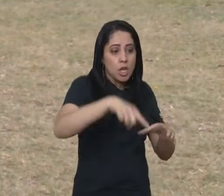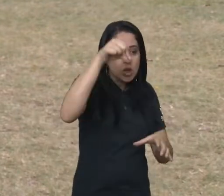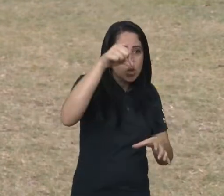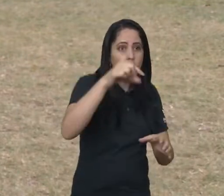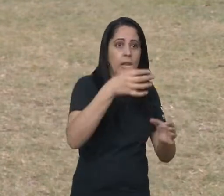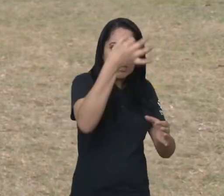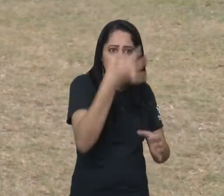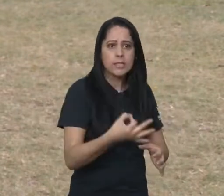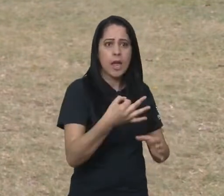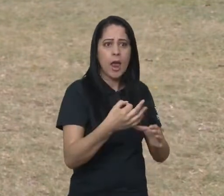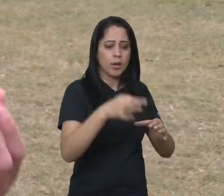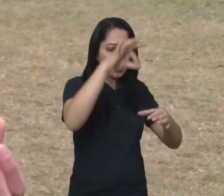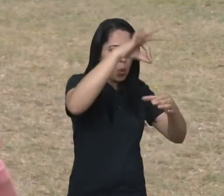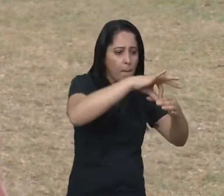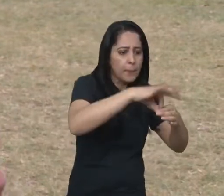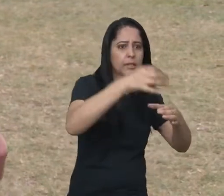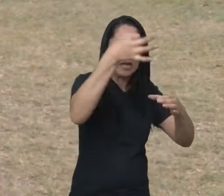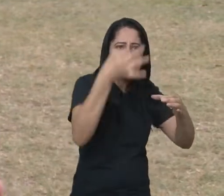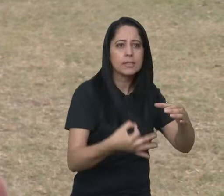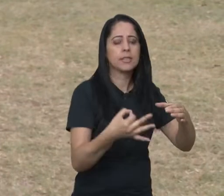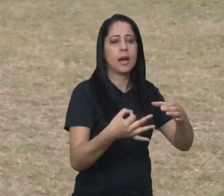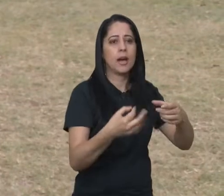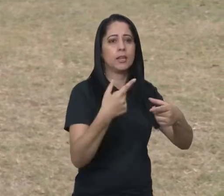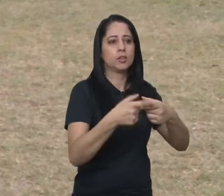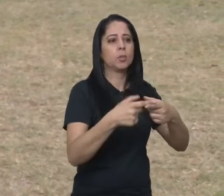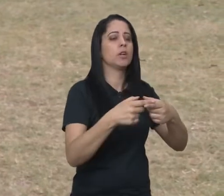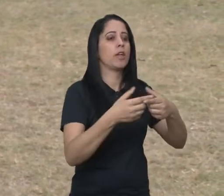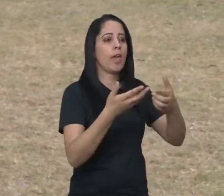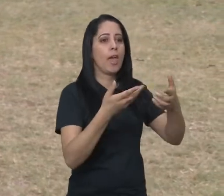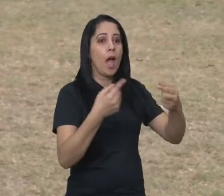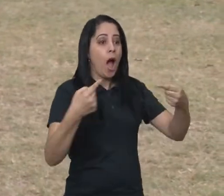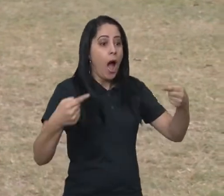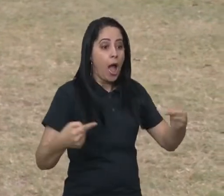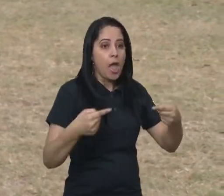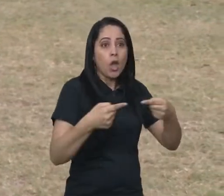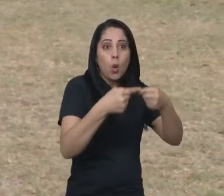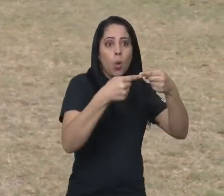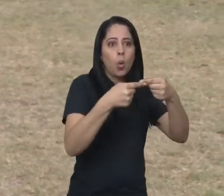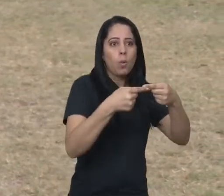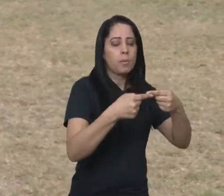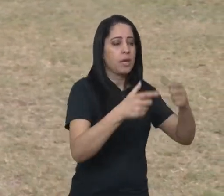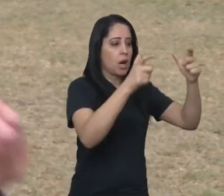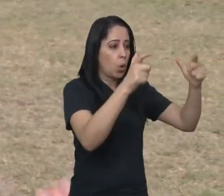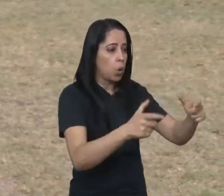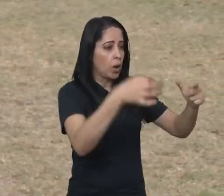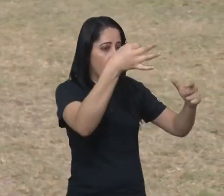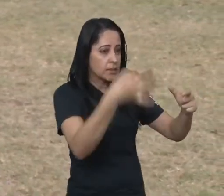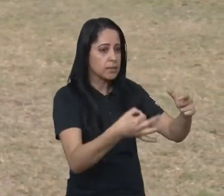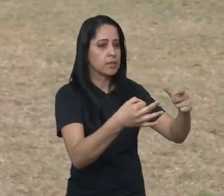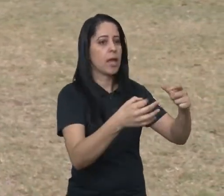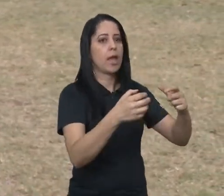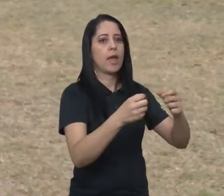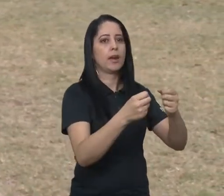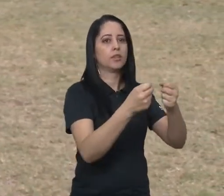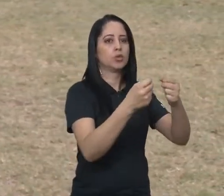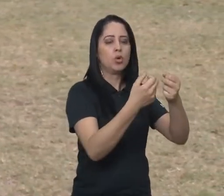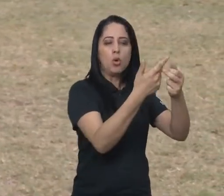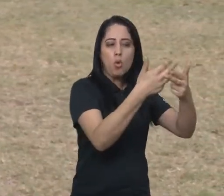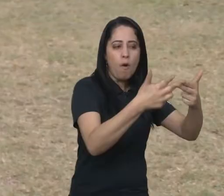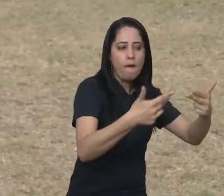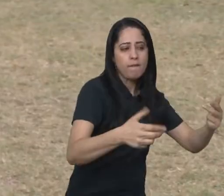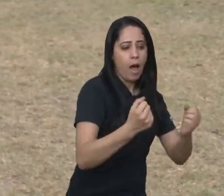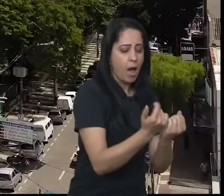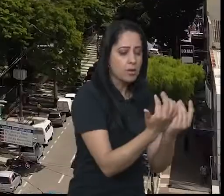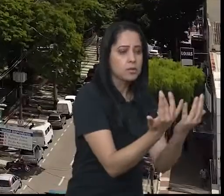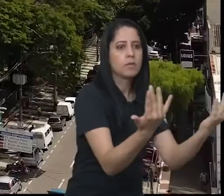essas espécies que vão possibilitar uma melhor interação com o ecossistema local, com a fauna local, com outras espécies